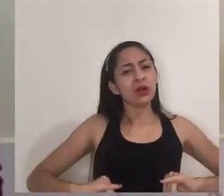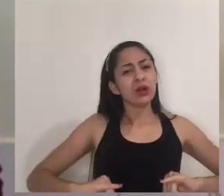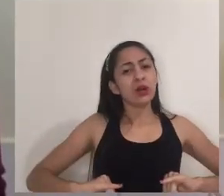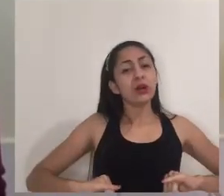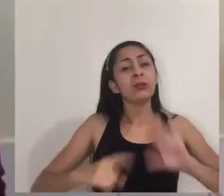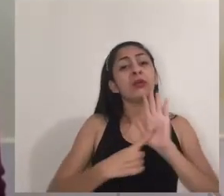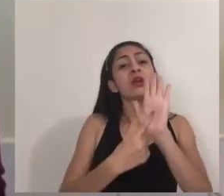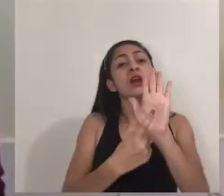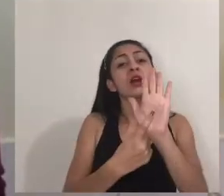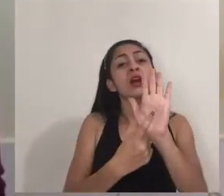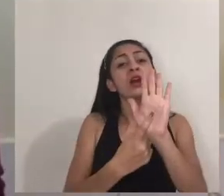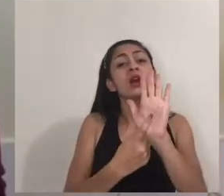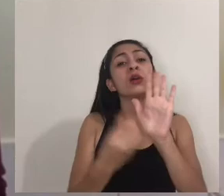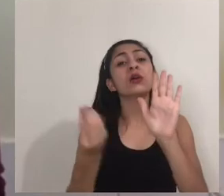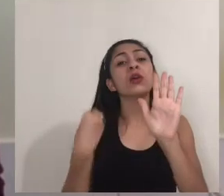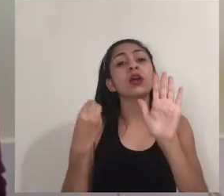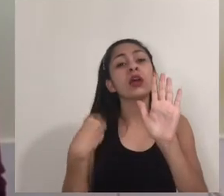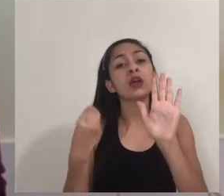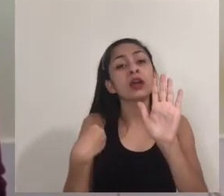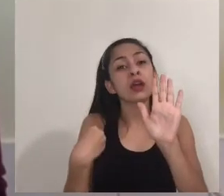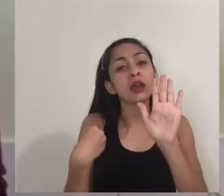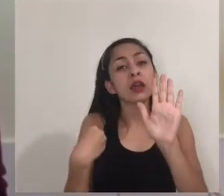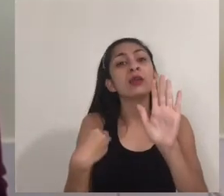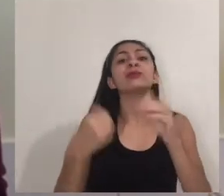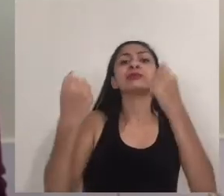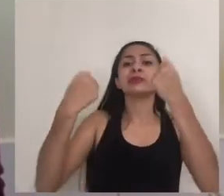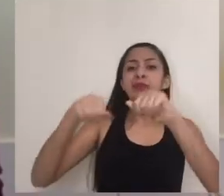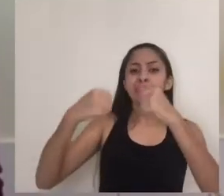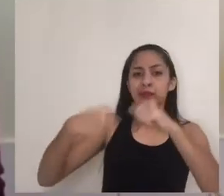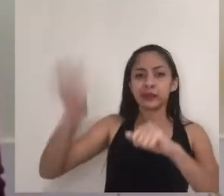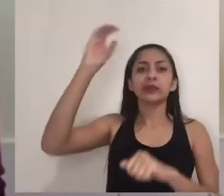o quanto nós somos dependentes do nosso Deus.